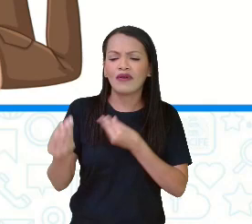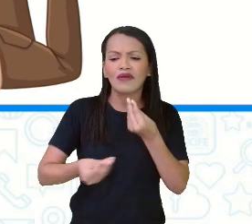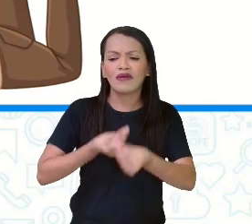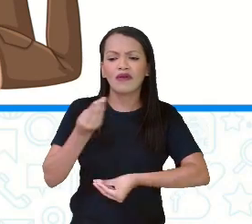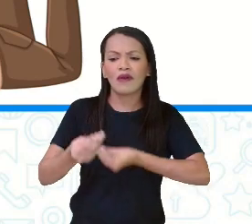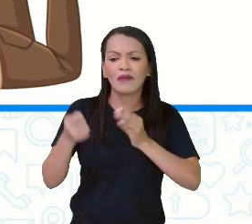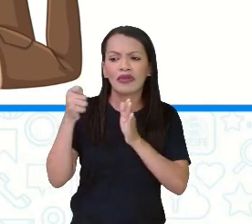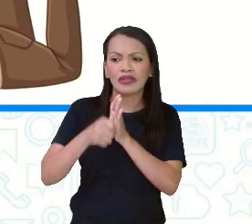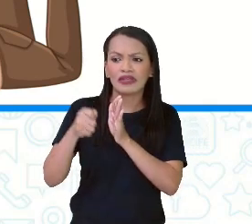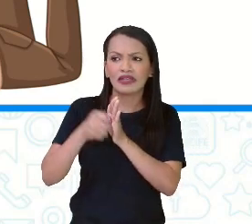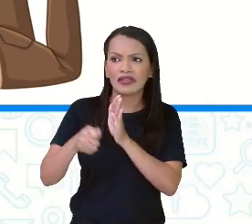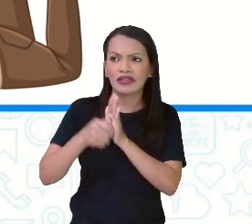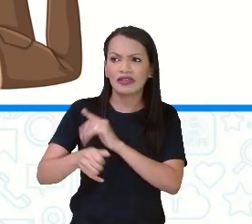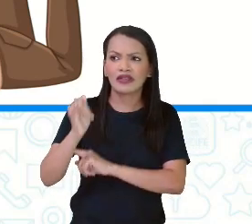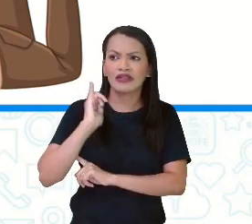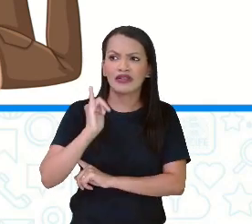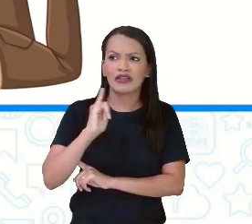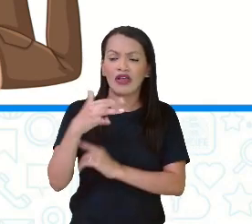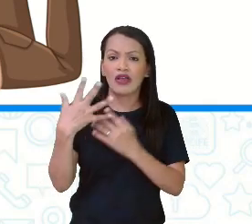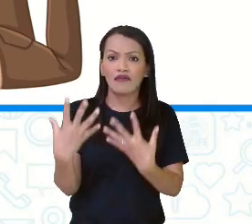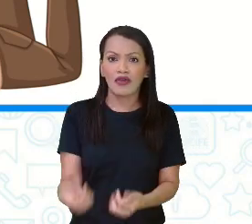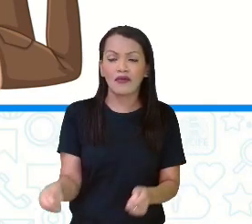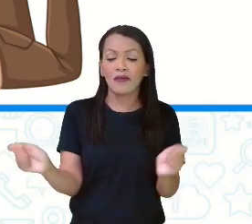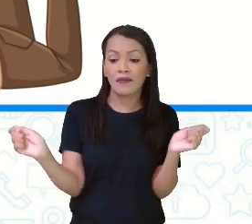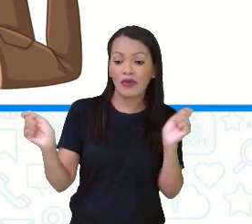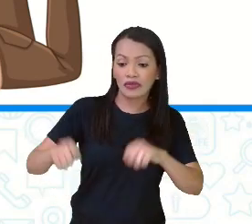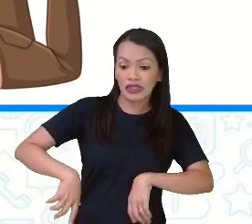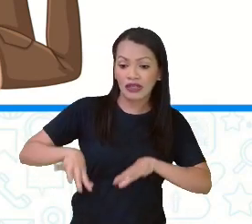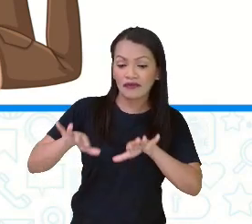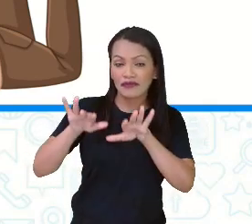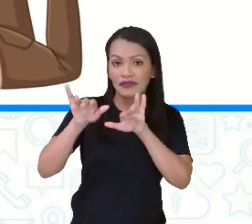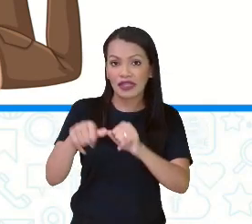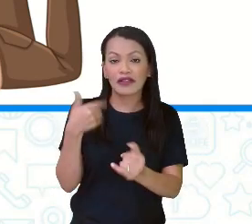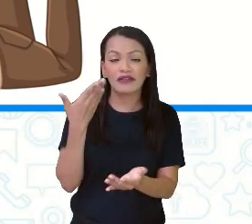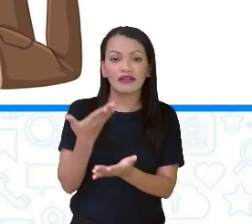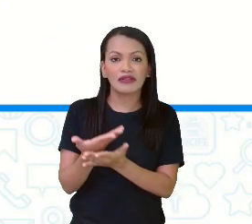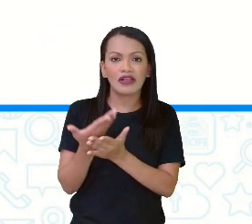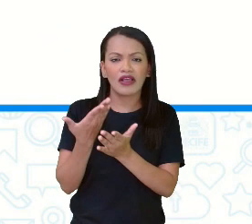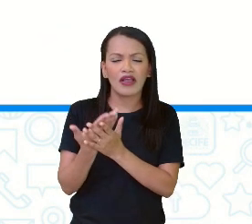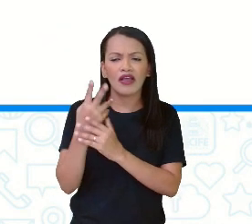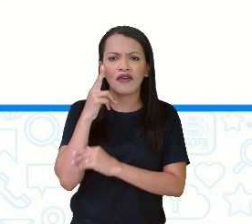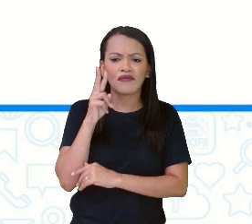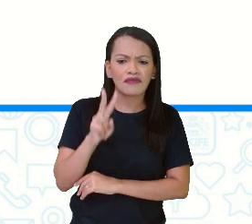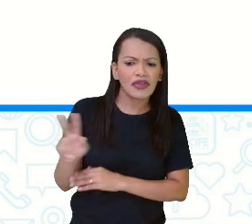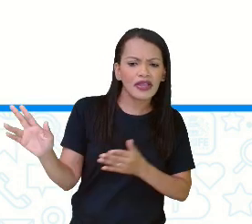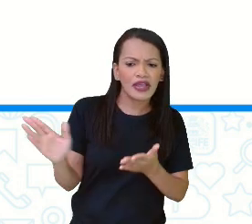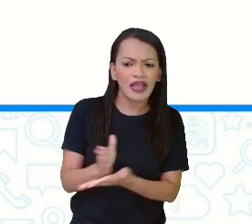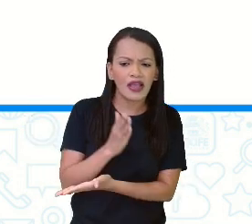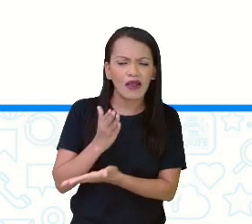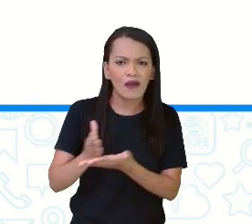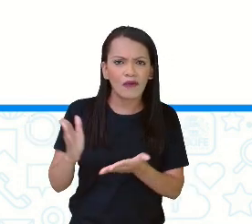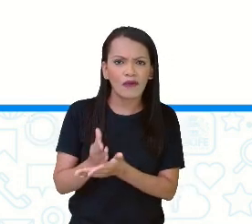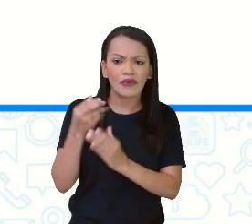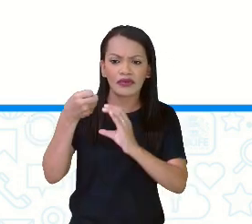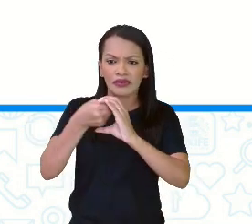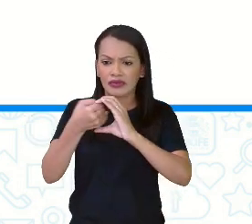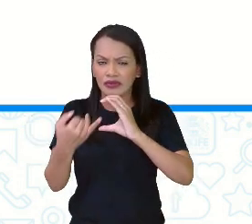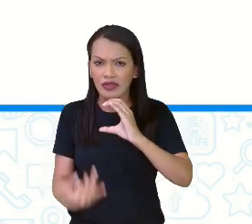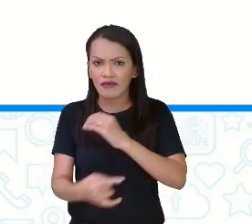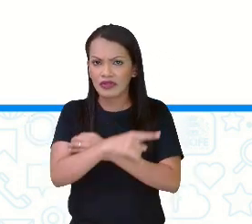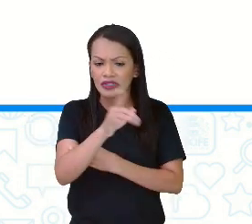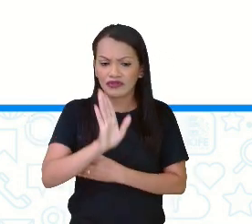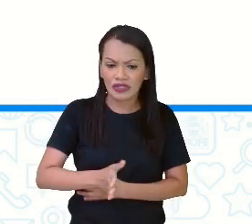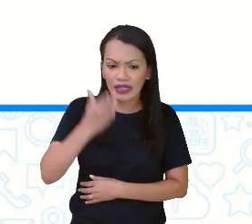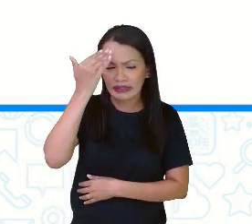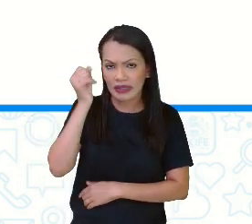conto? Vamos, para poder finalizar a nossa aula, rever aquelas características do conto que vocês já sabem, né? O